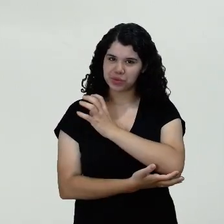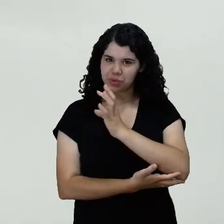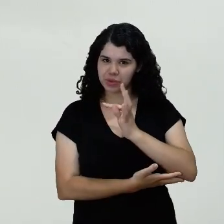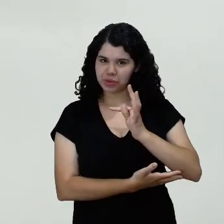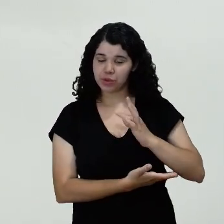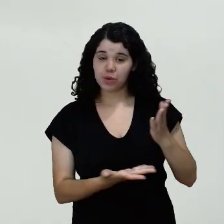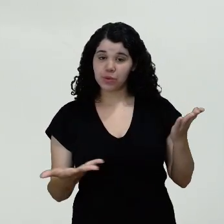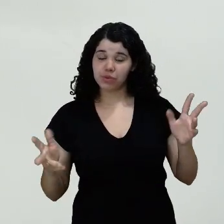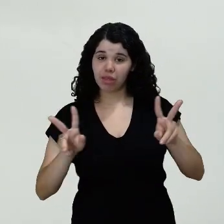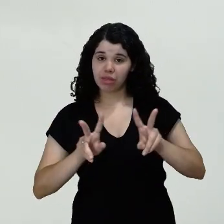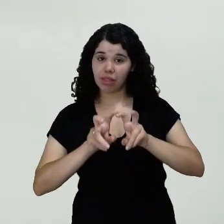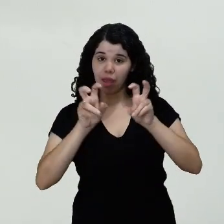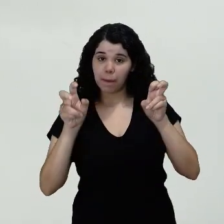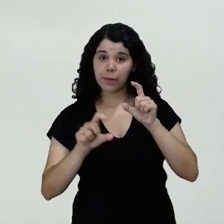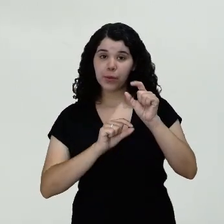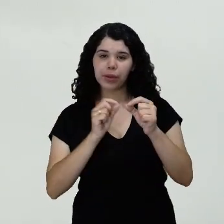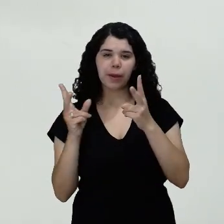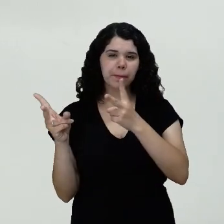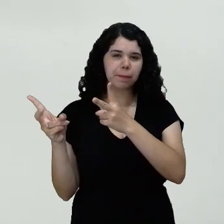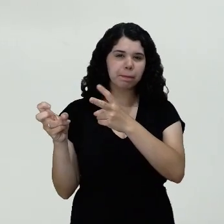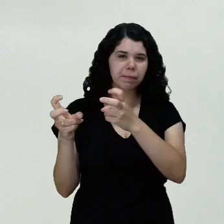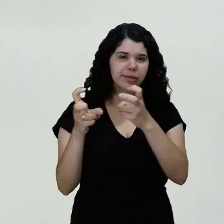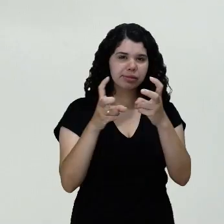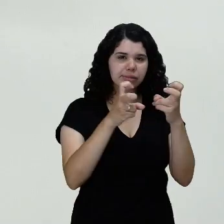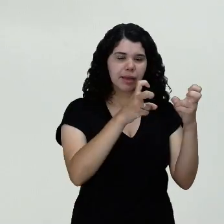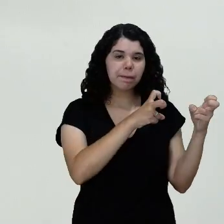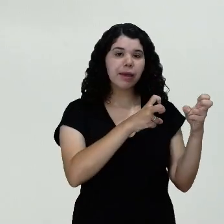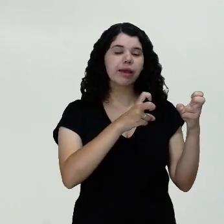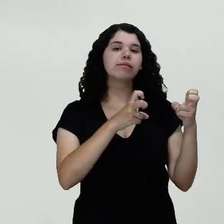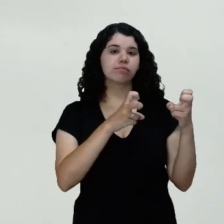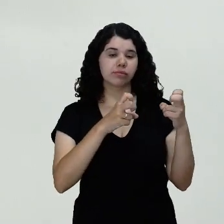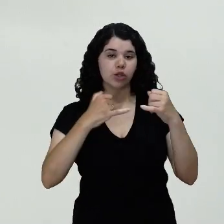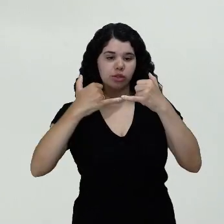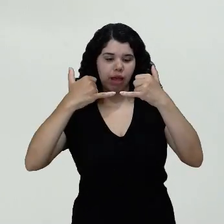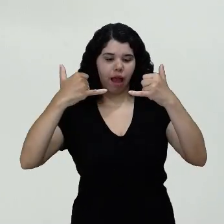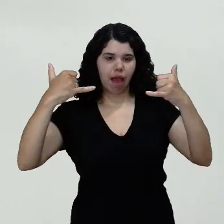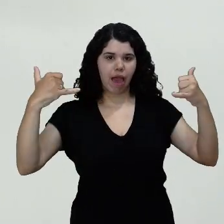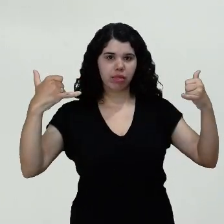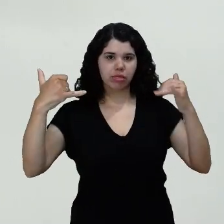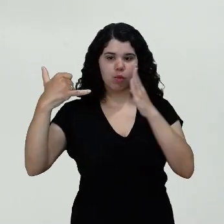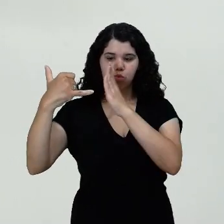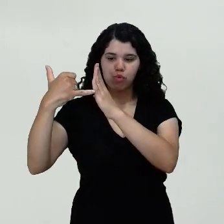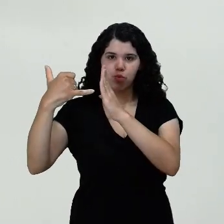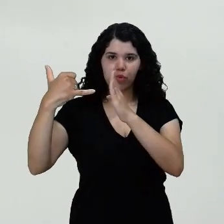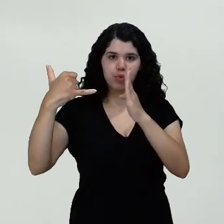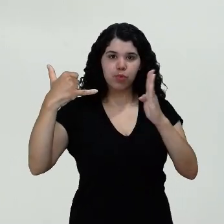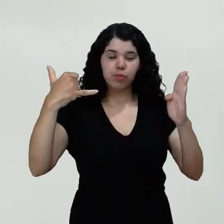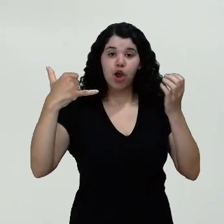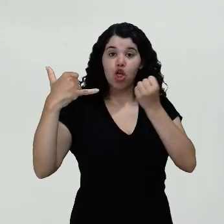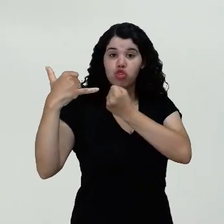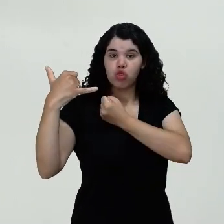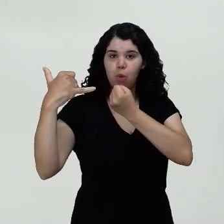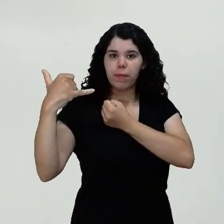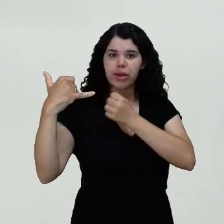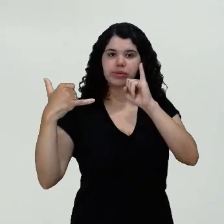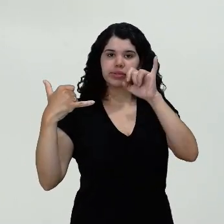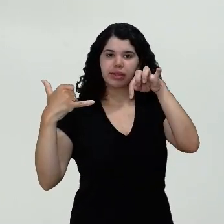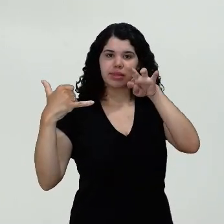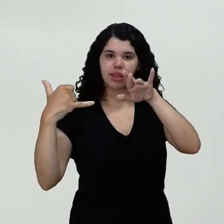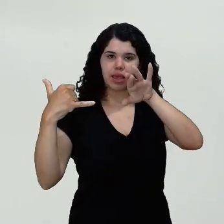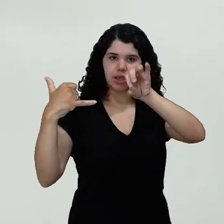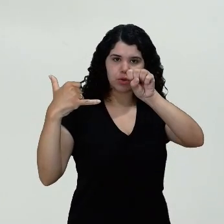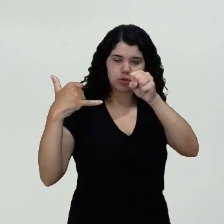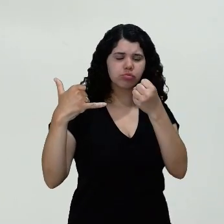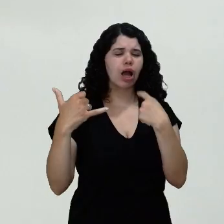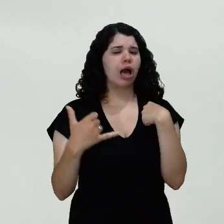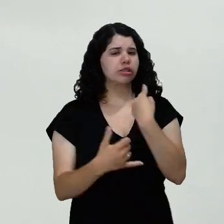vai trabalhar agora é como identificar a localização de números inteiros na reta numérica. E para isso a gente precisa